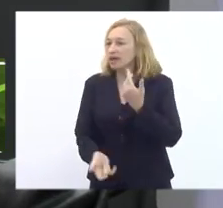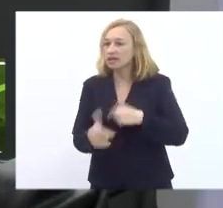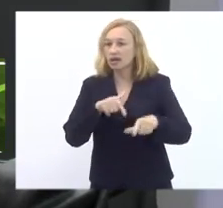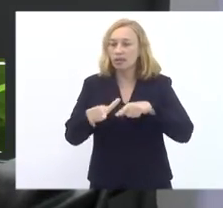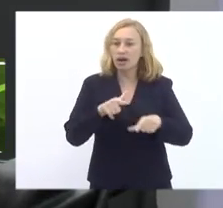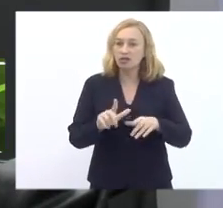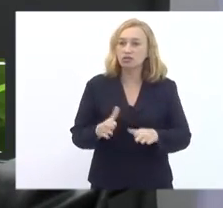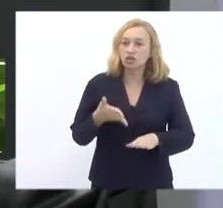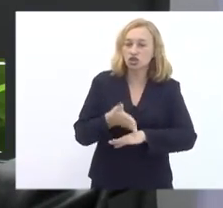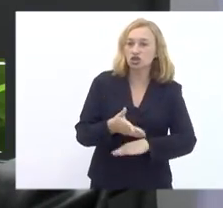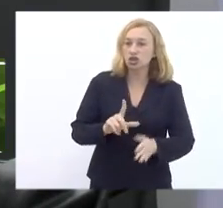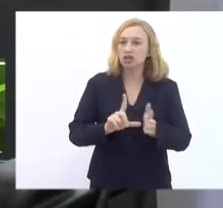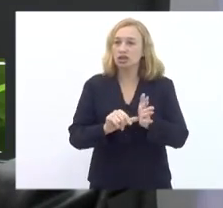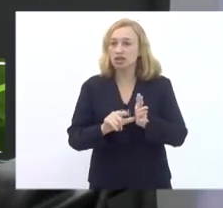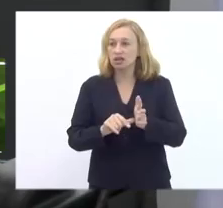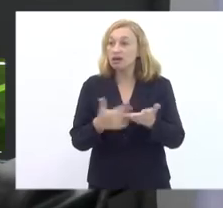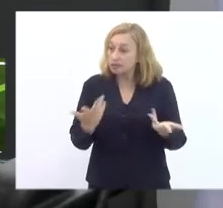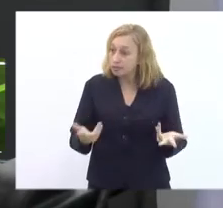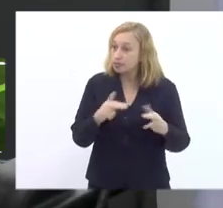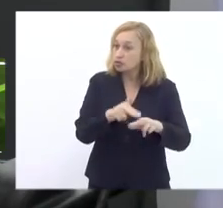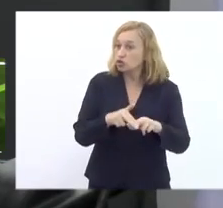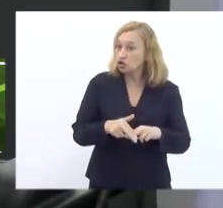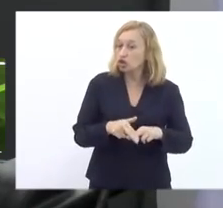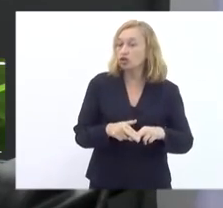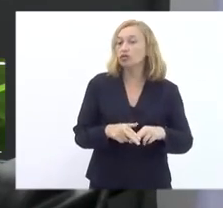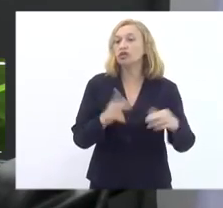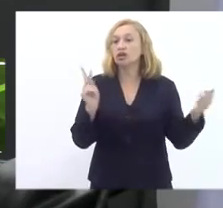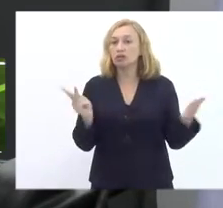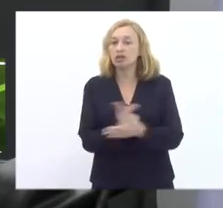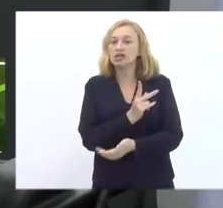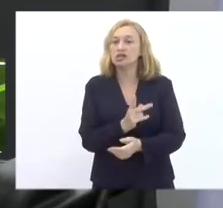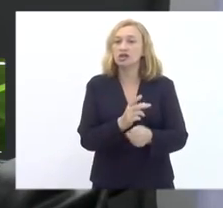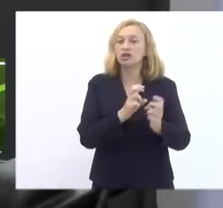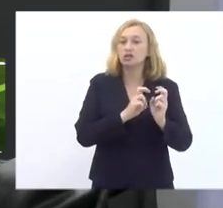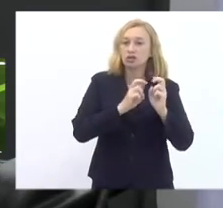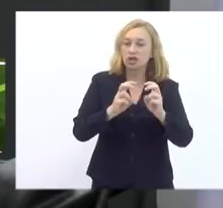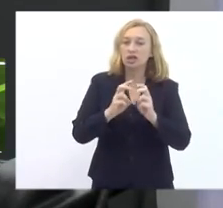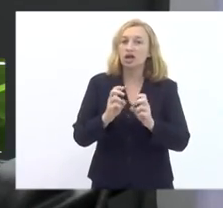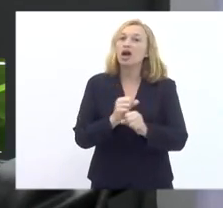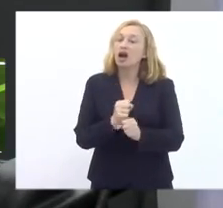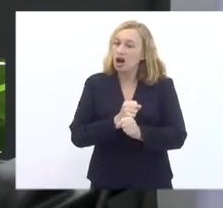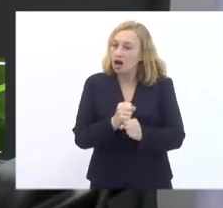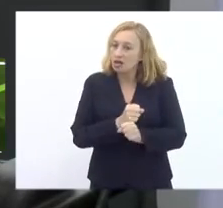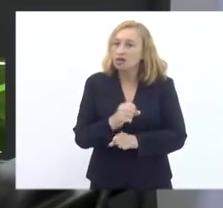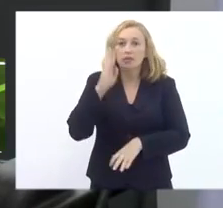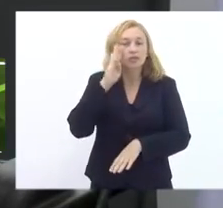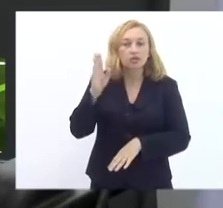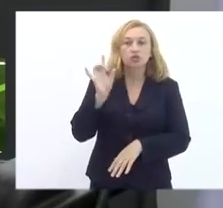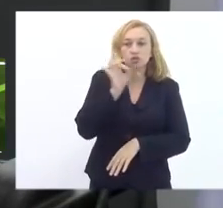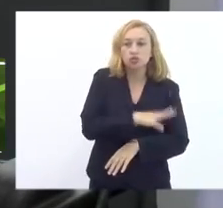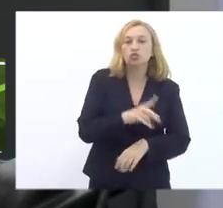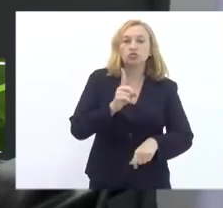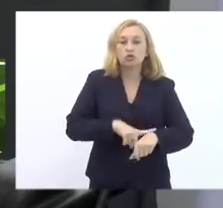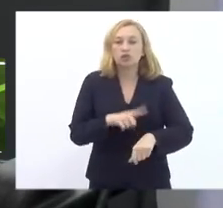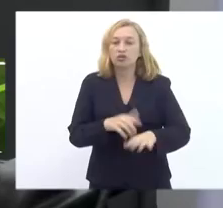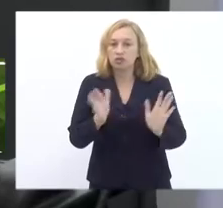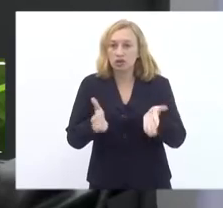chega atrasado, tendo em vista essas questões que vêm acontecendo já há algum tempo, principalmente nos últimos momentos